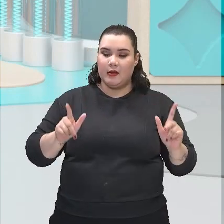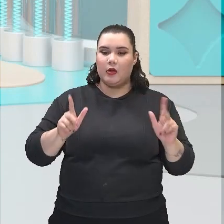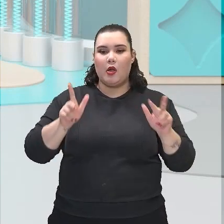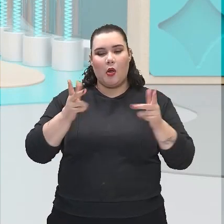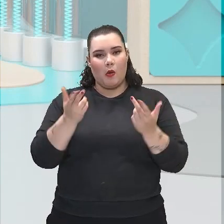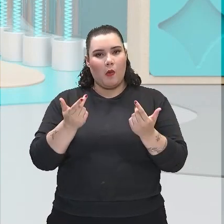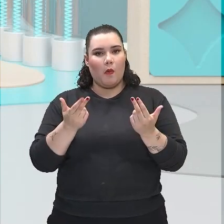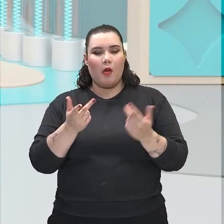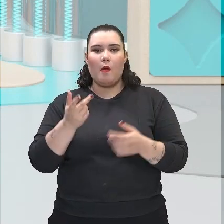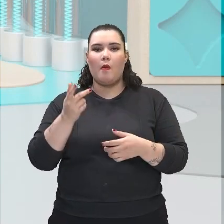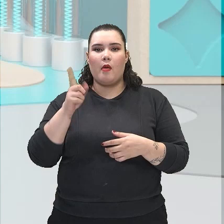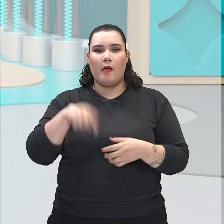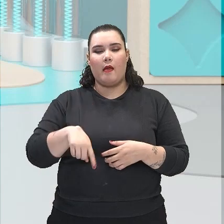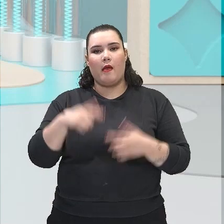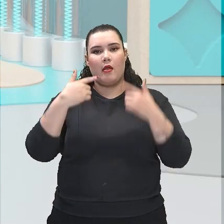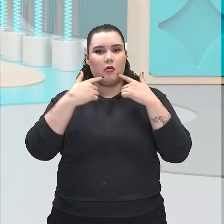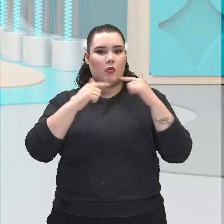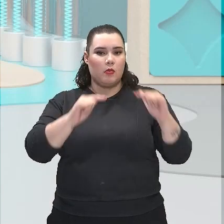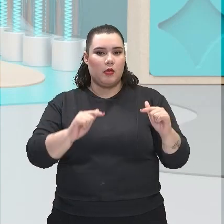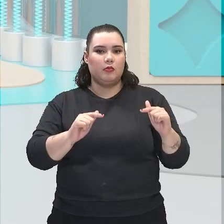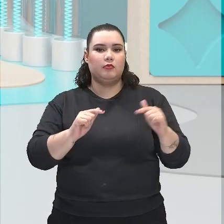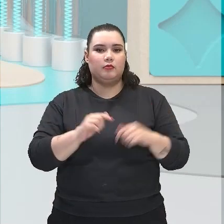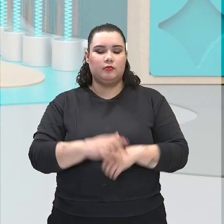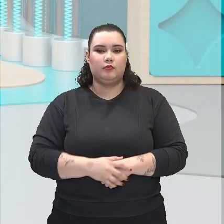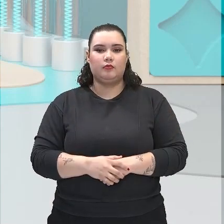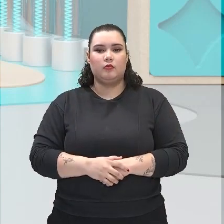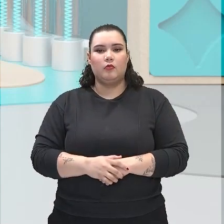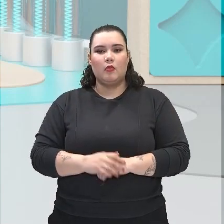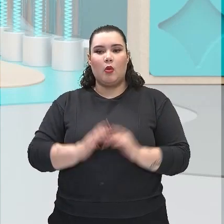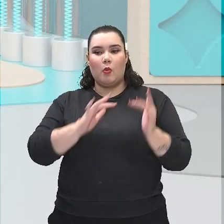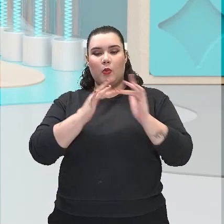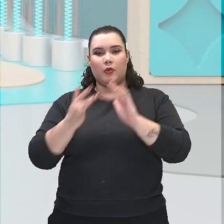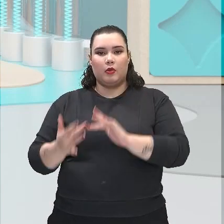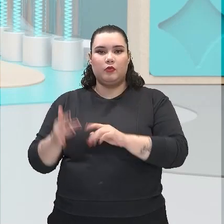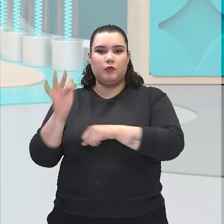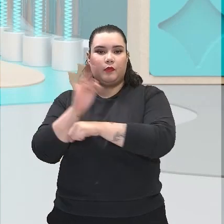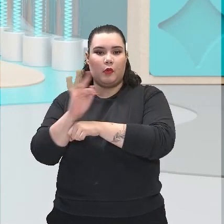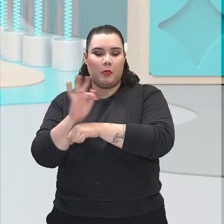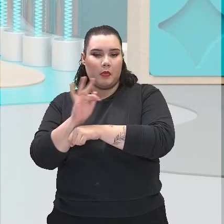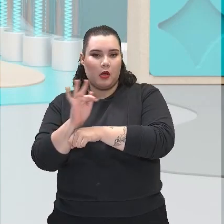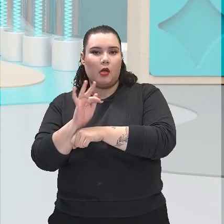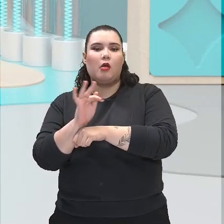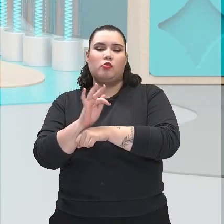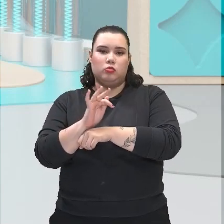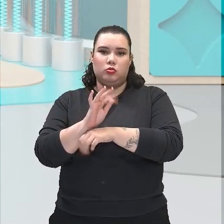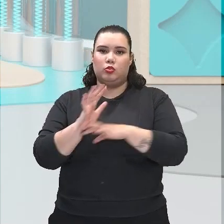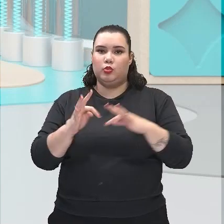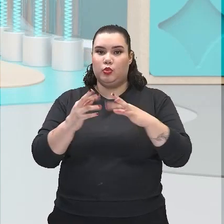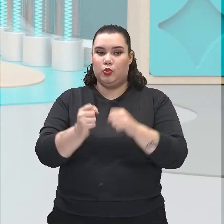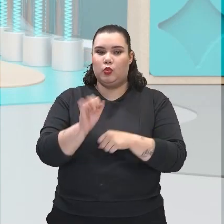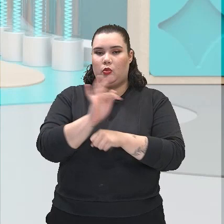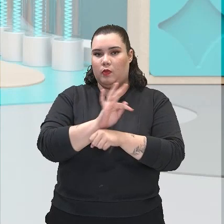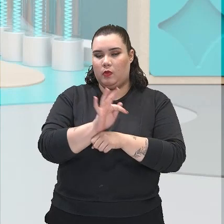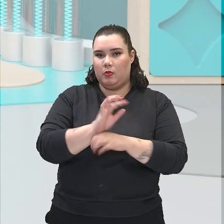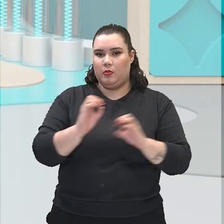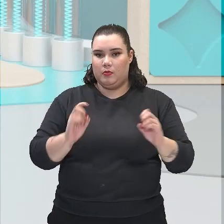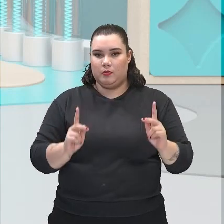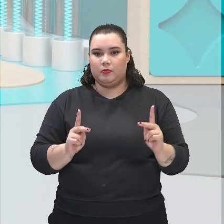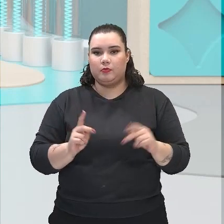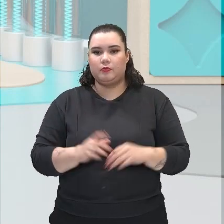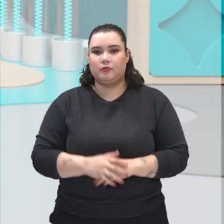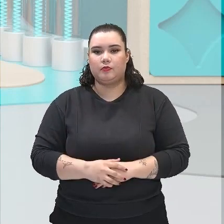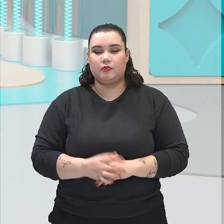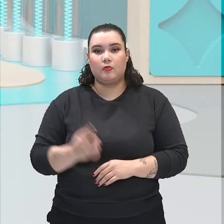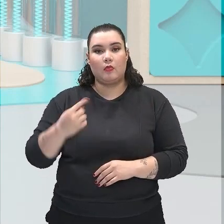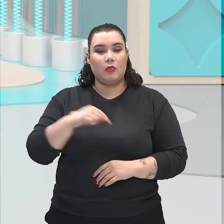linguagem. Contexto formal, roupa formal, linguagem formal. Certo? Agora, para que a gente